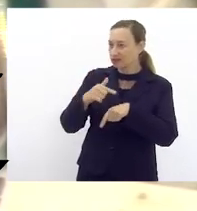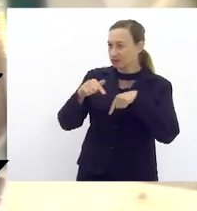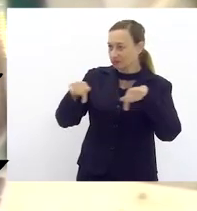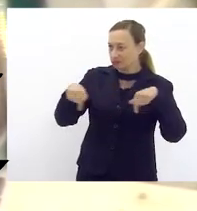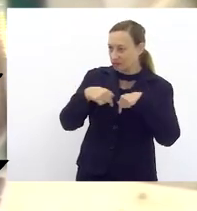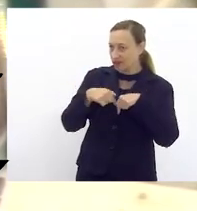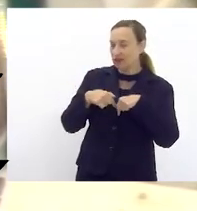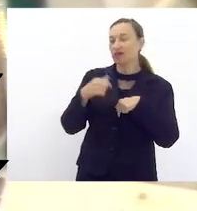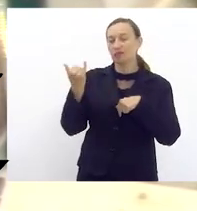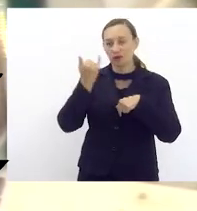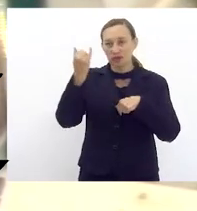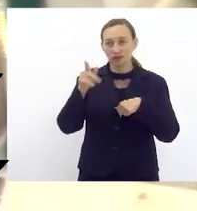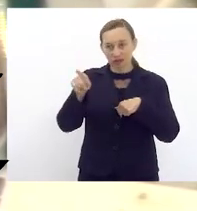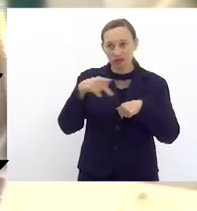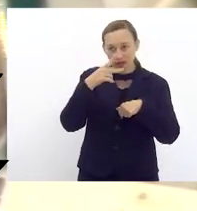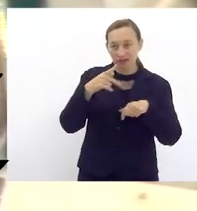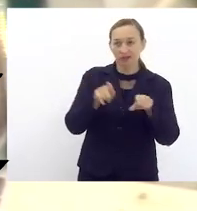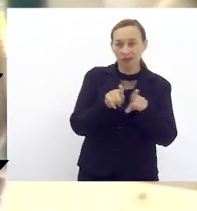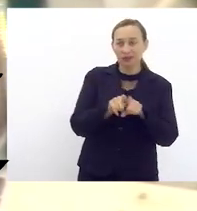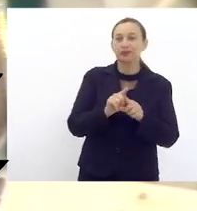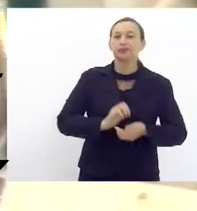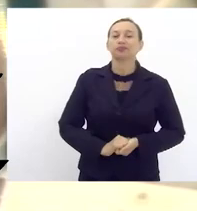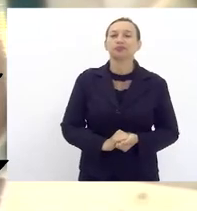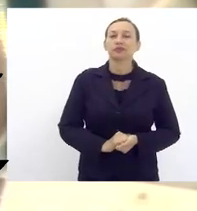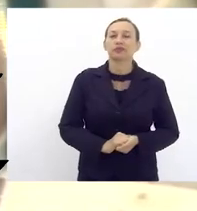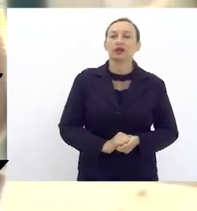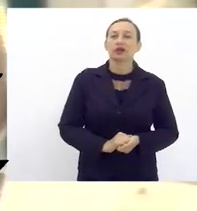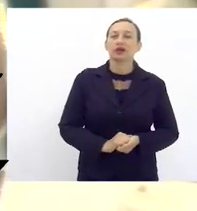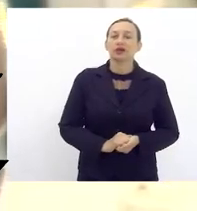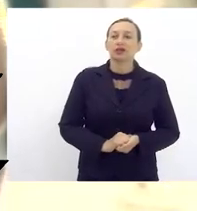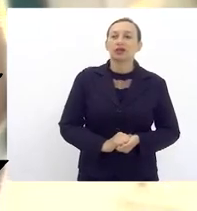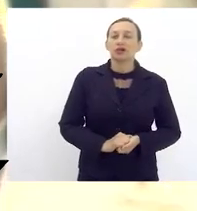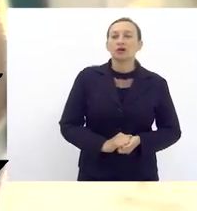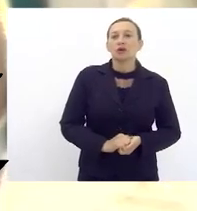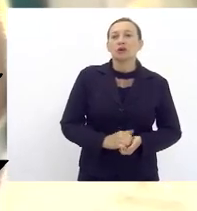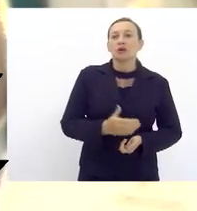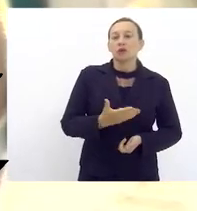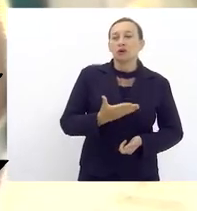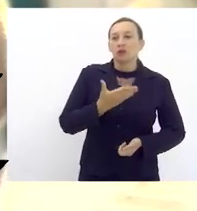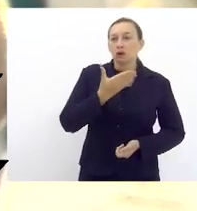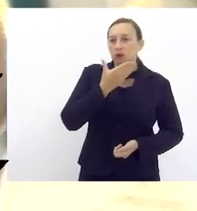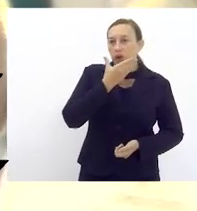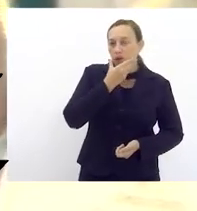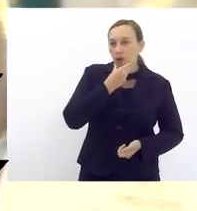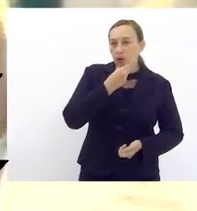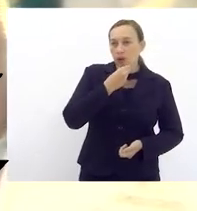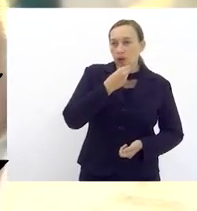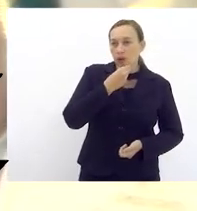sua fala aqui o Babalorixá Almir Batista